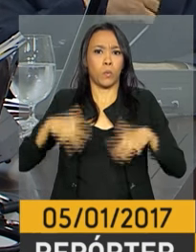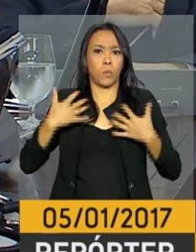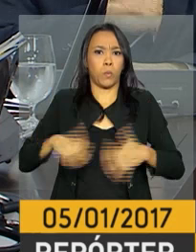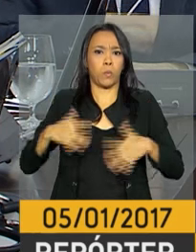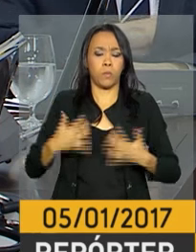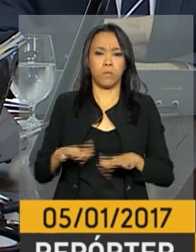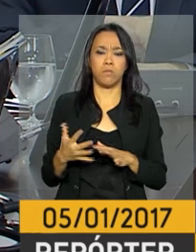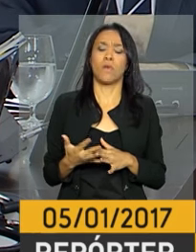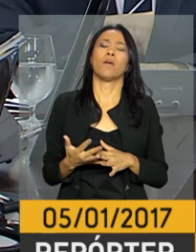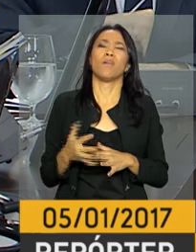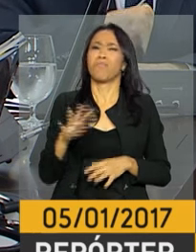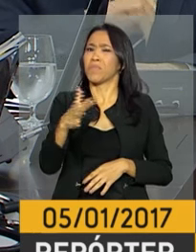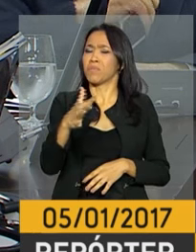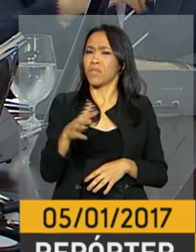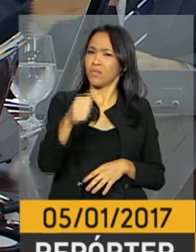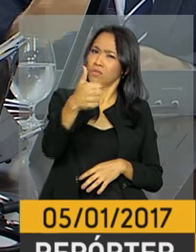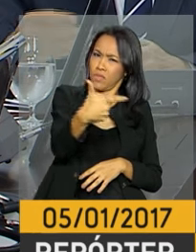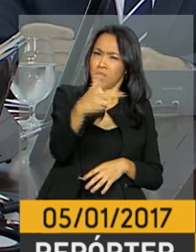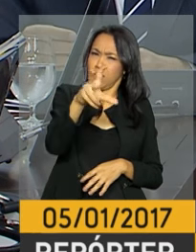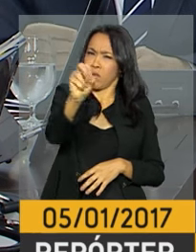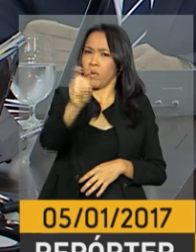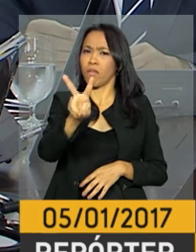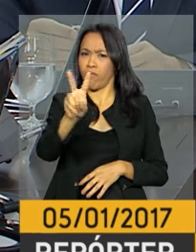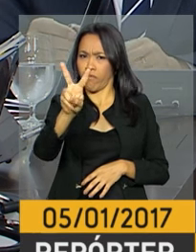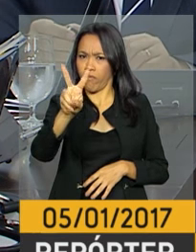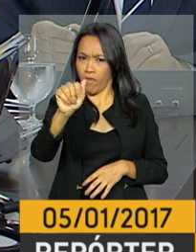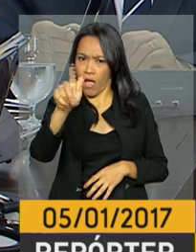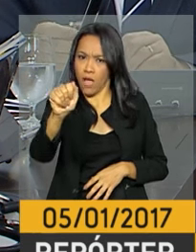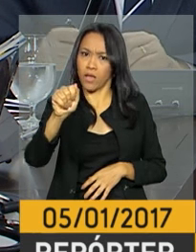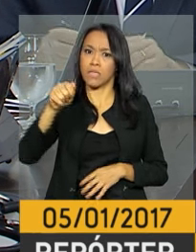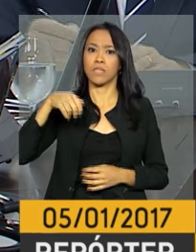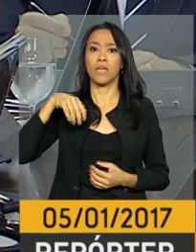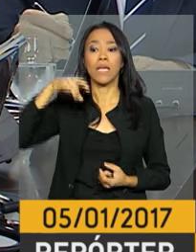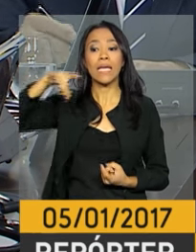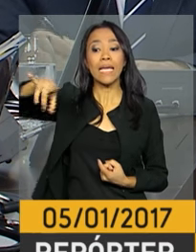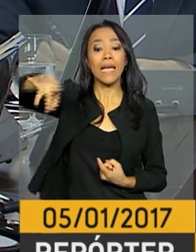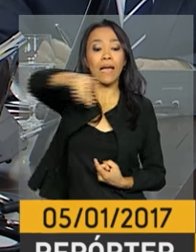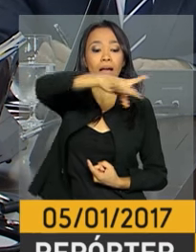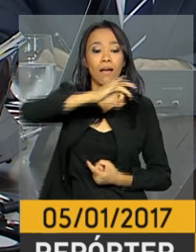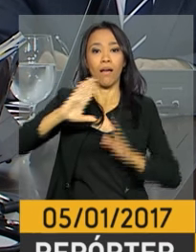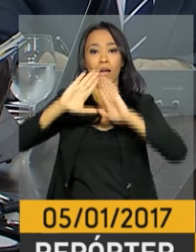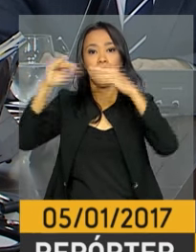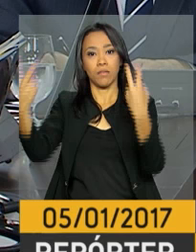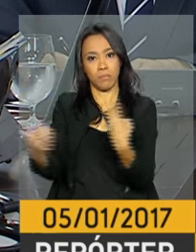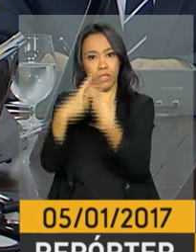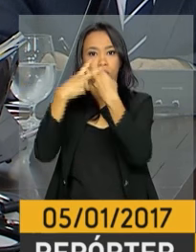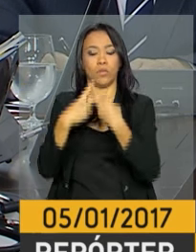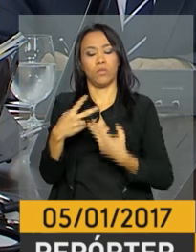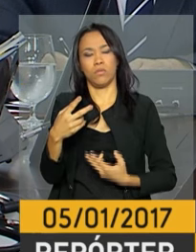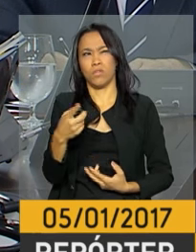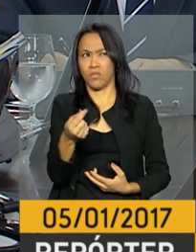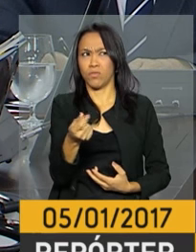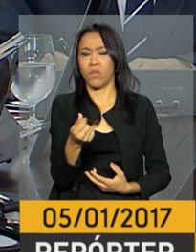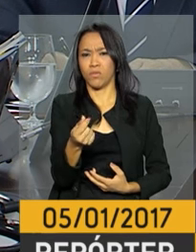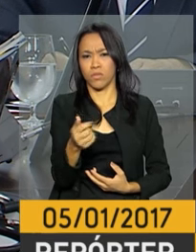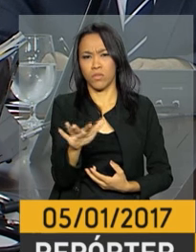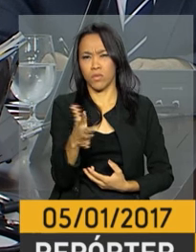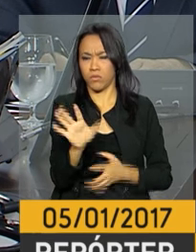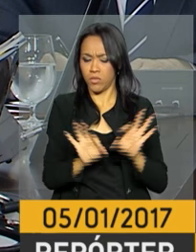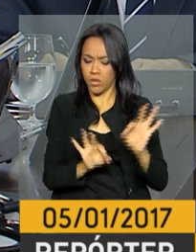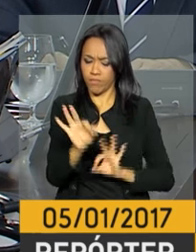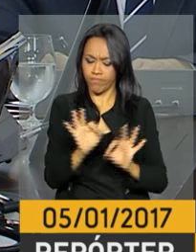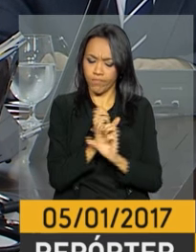é que haja pelo menos 200 a 250 vagas em cada é presídios mais ou menos pelas projeções